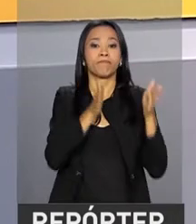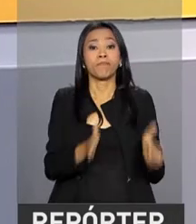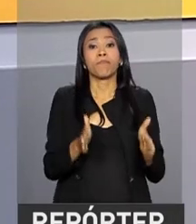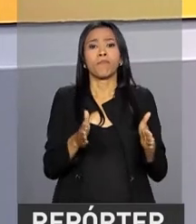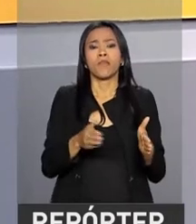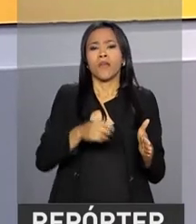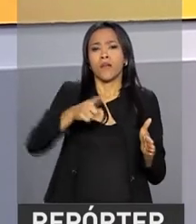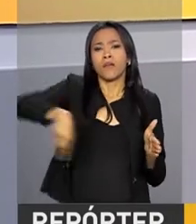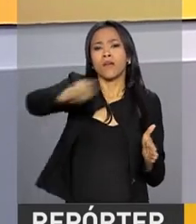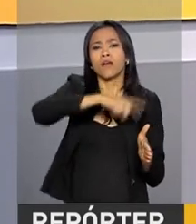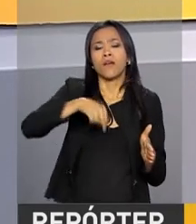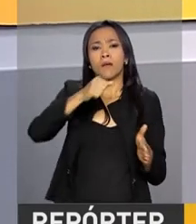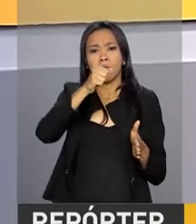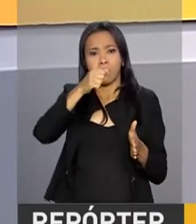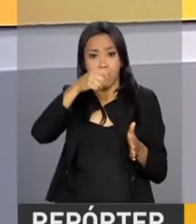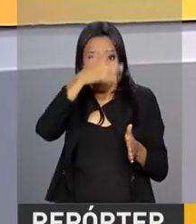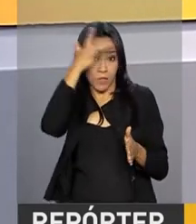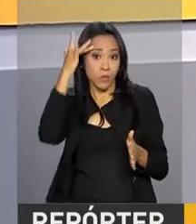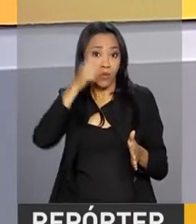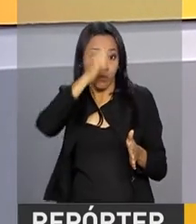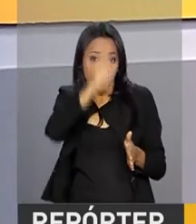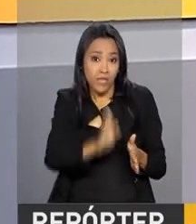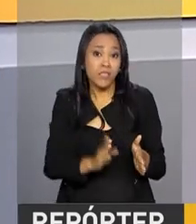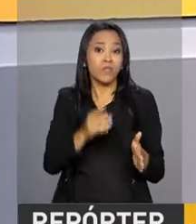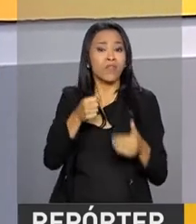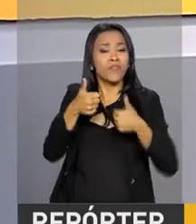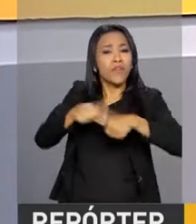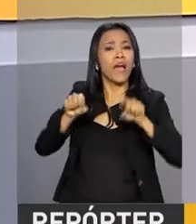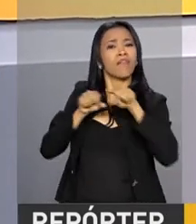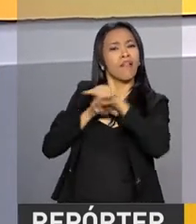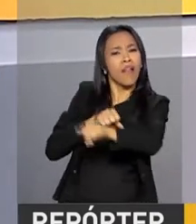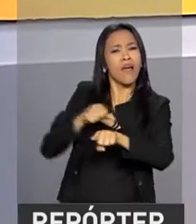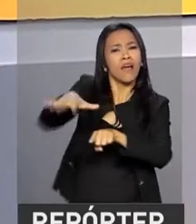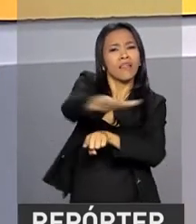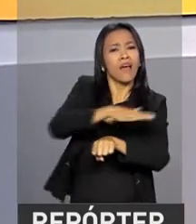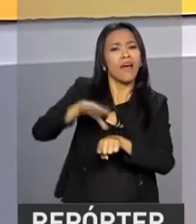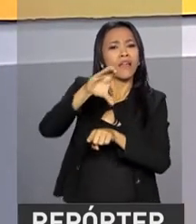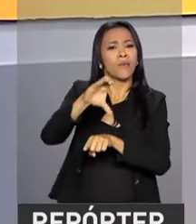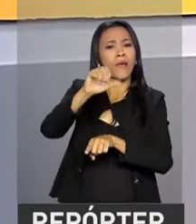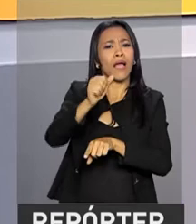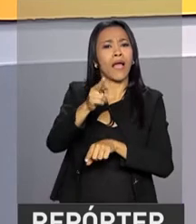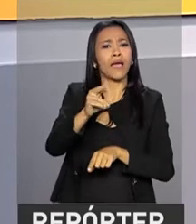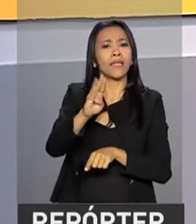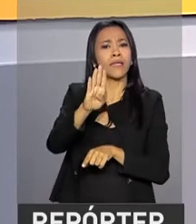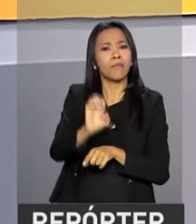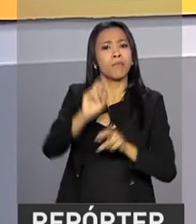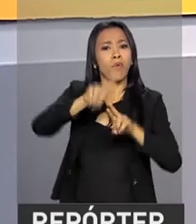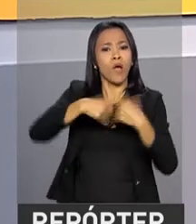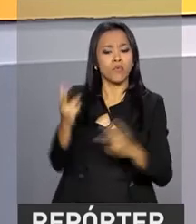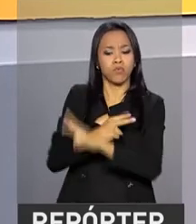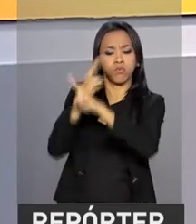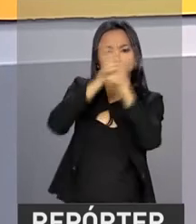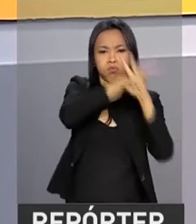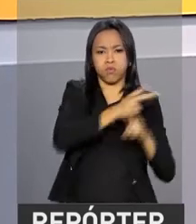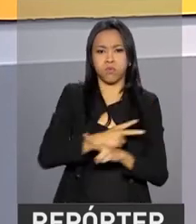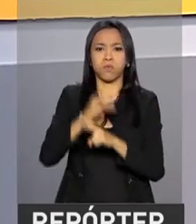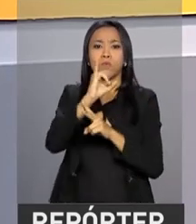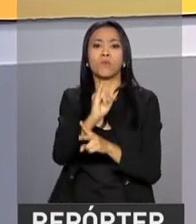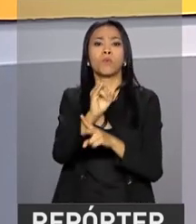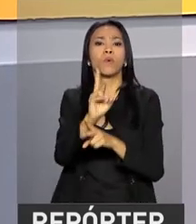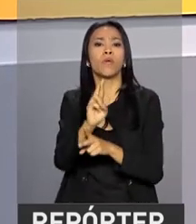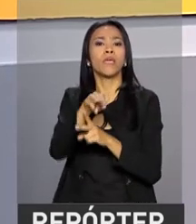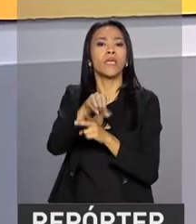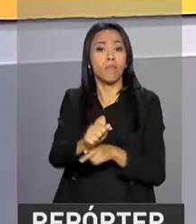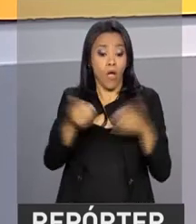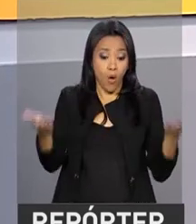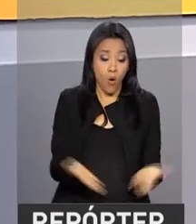os brasileiros que estão isolados em ilhas do Caribe depois da passagem do furacão Irma devem ser resgatados a partir de hoje por um avião